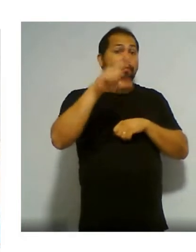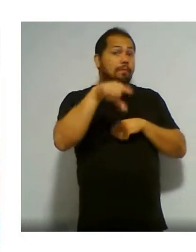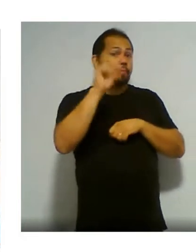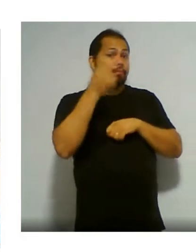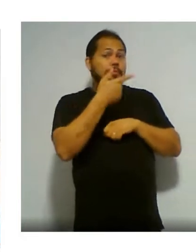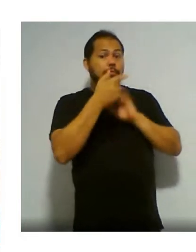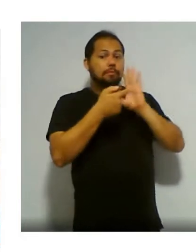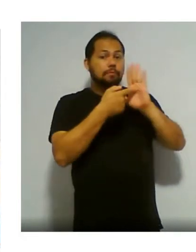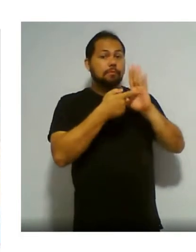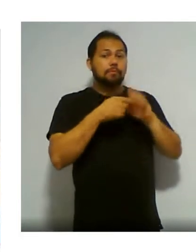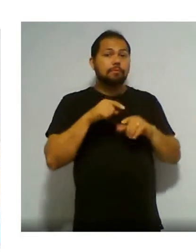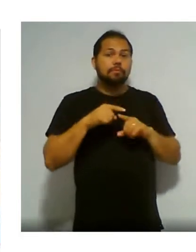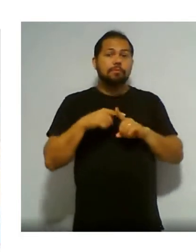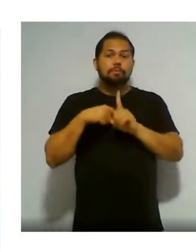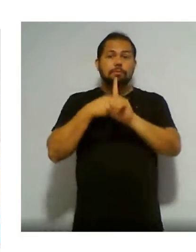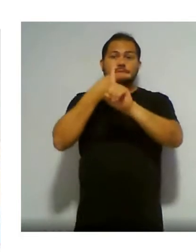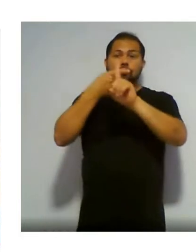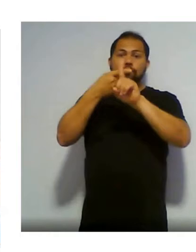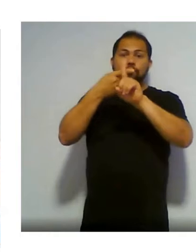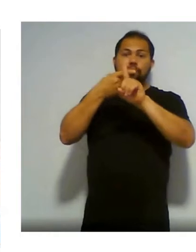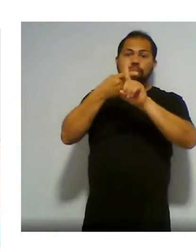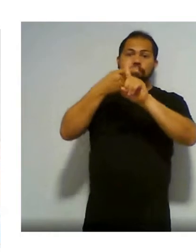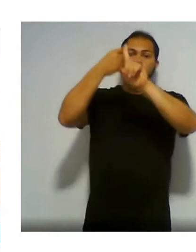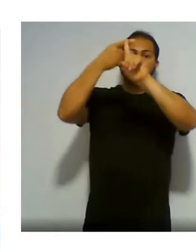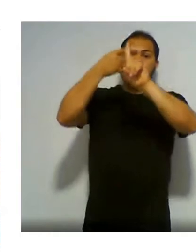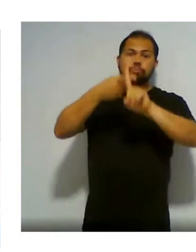cruz, então você pode fazer em formato de cruz.